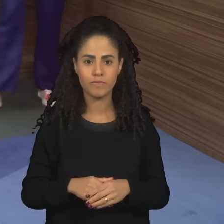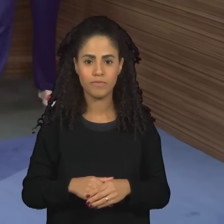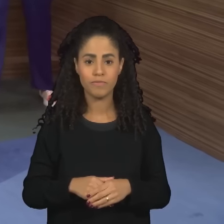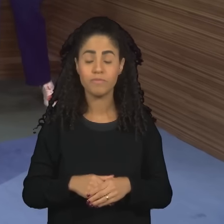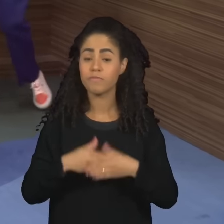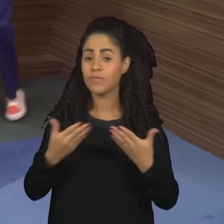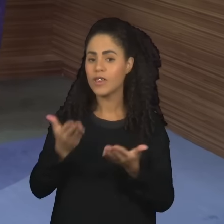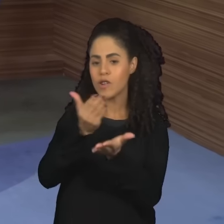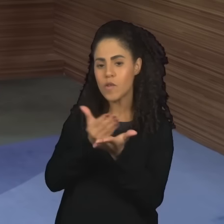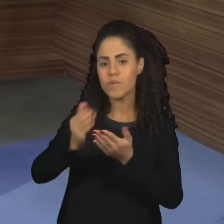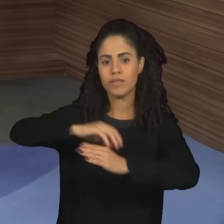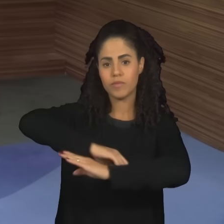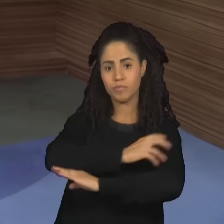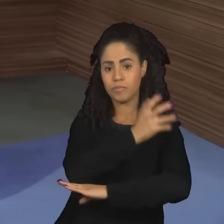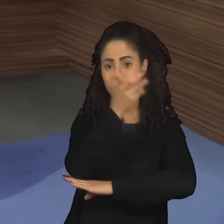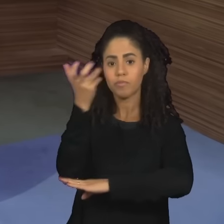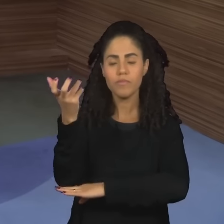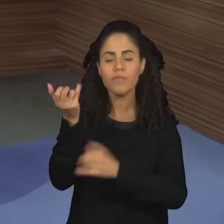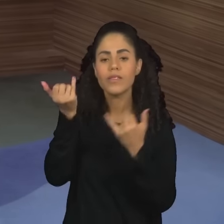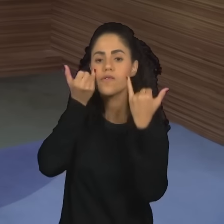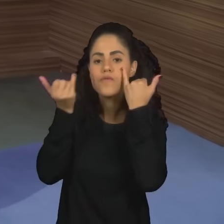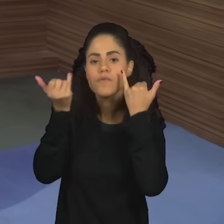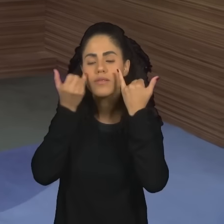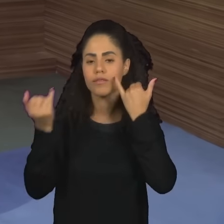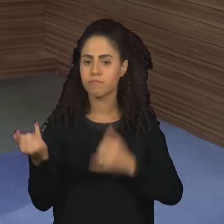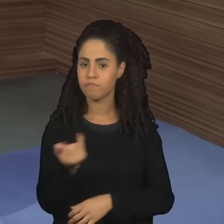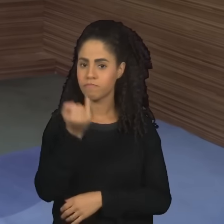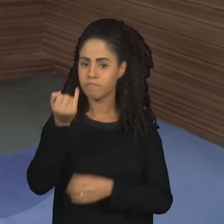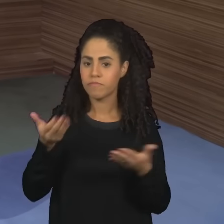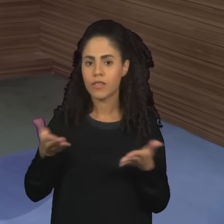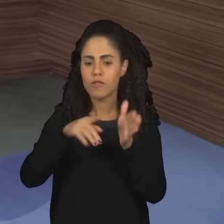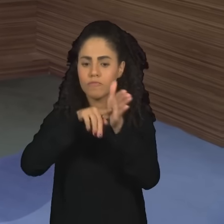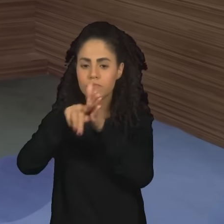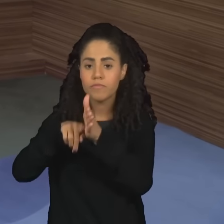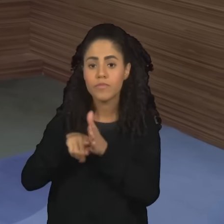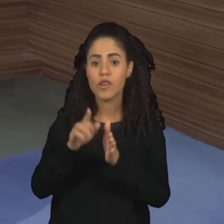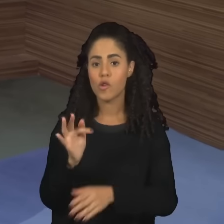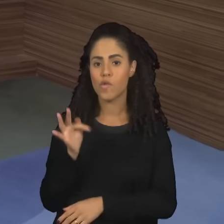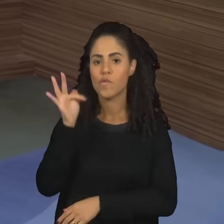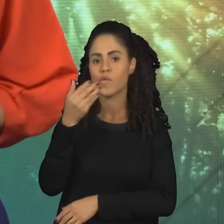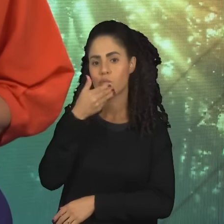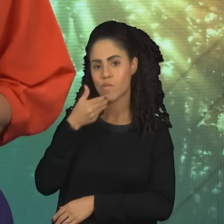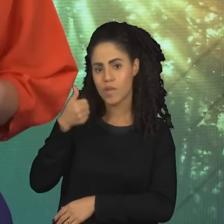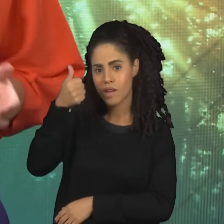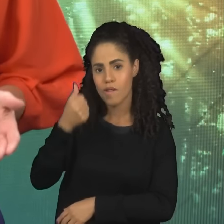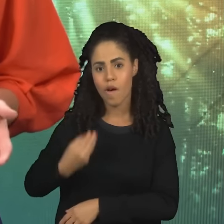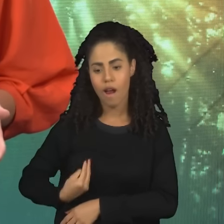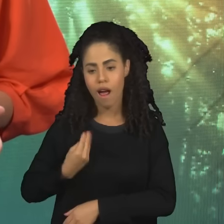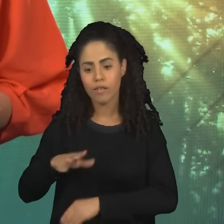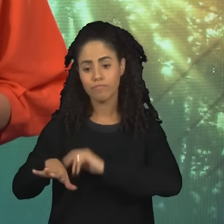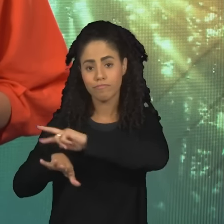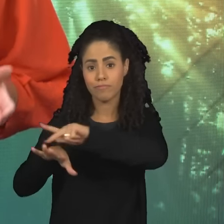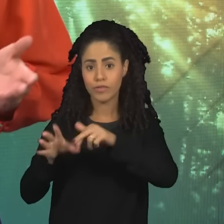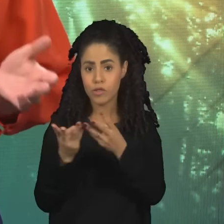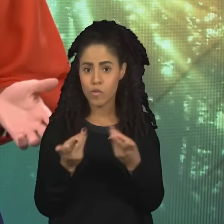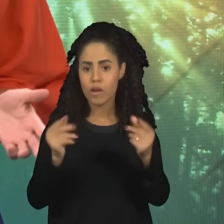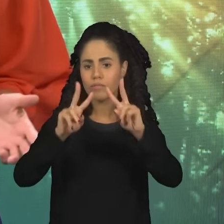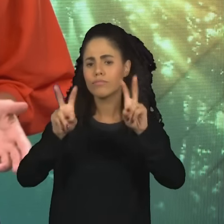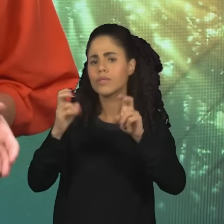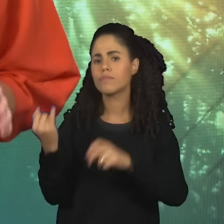Está no ar o Repórter Eco, com informações importantes na busca de um futuro melhor. Os temas principais,